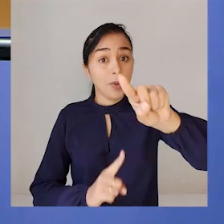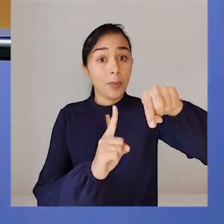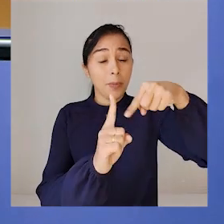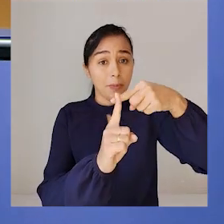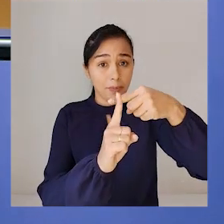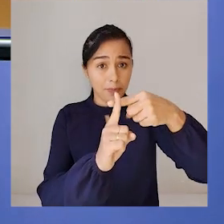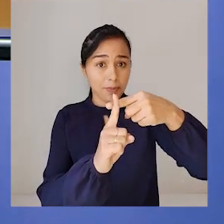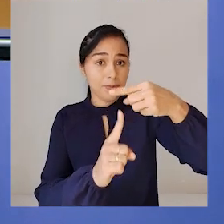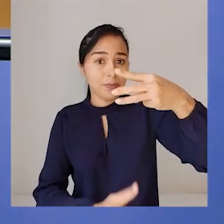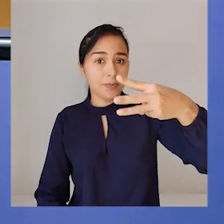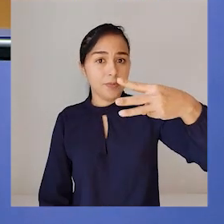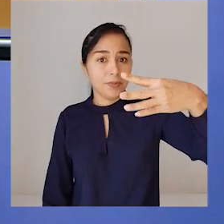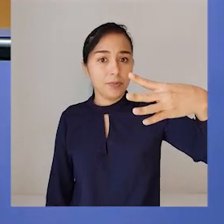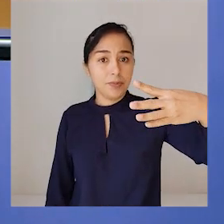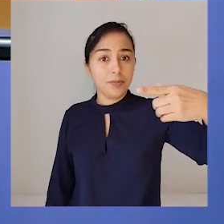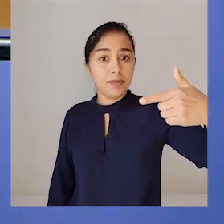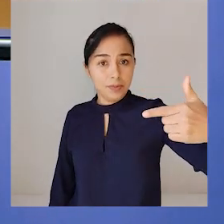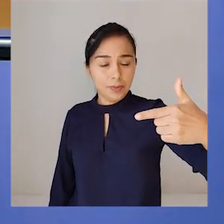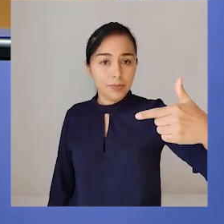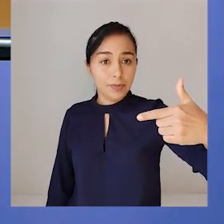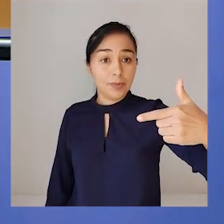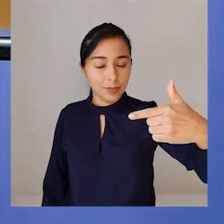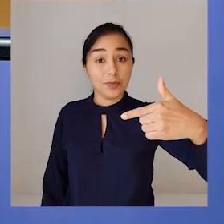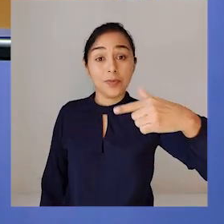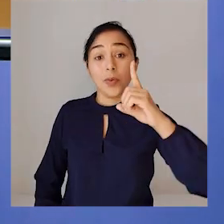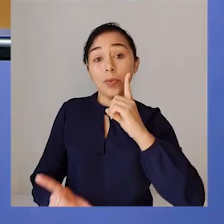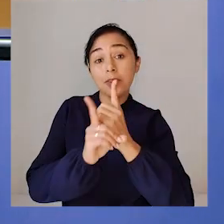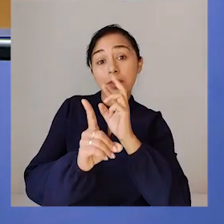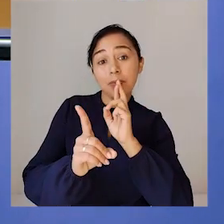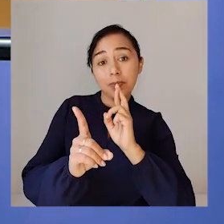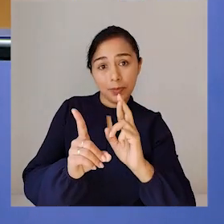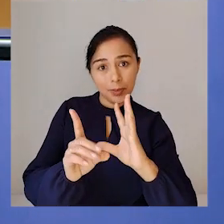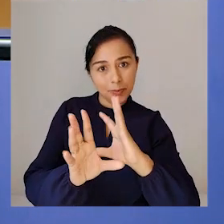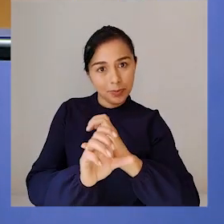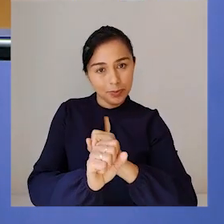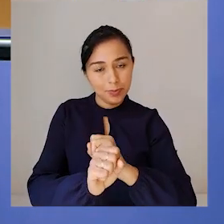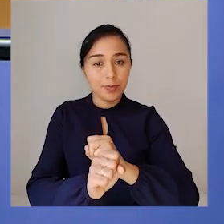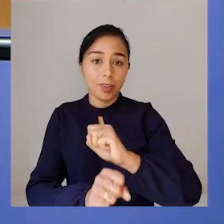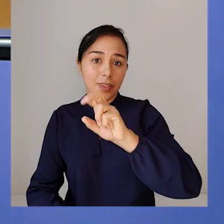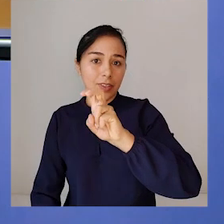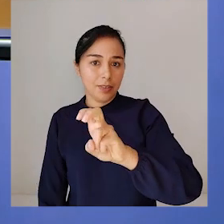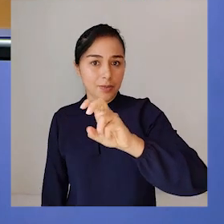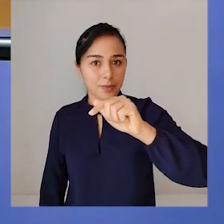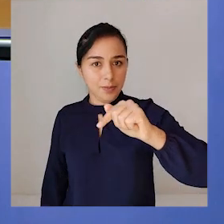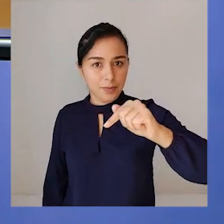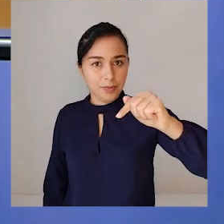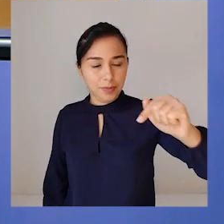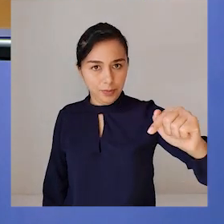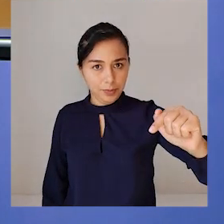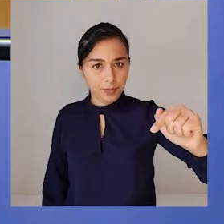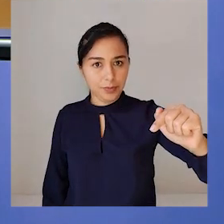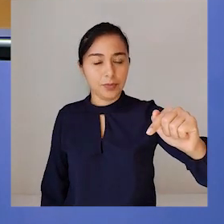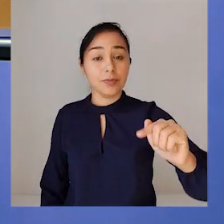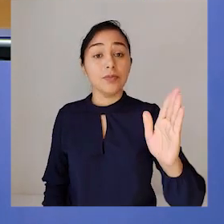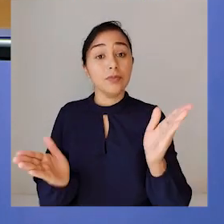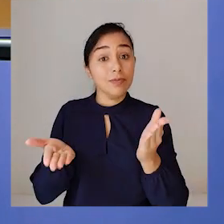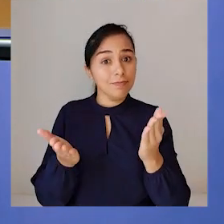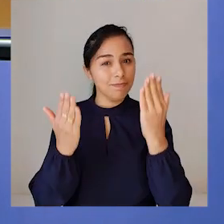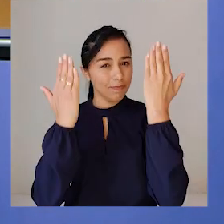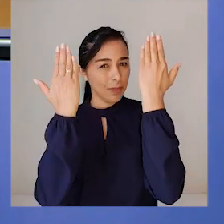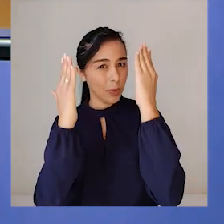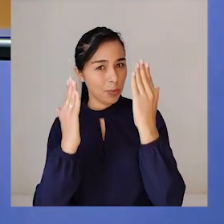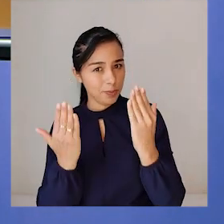235 mais 342, eu vou obter aquele resultado inicial, que é 577.